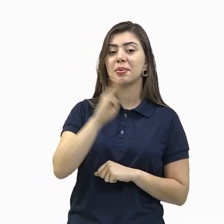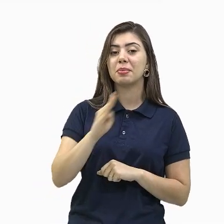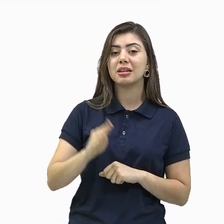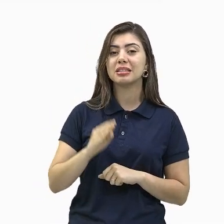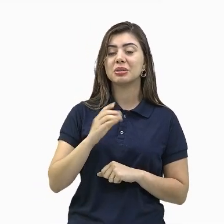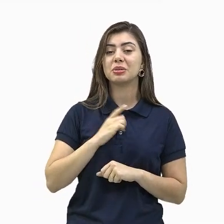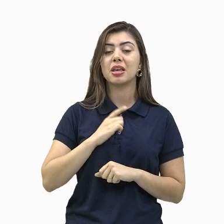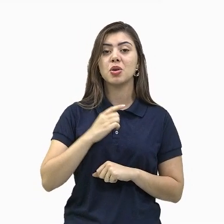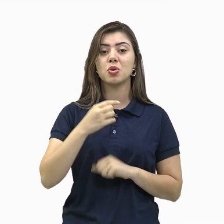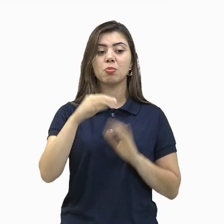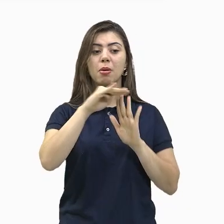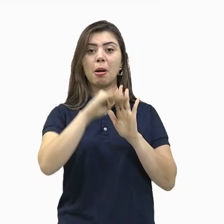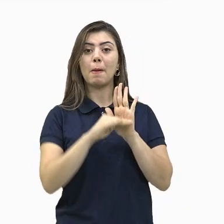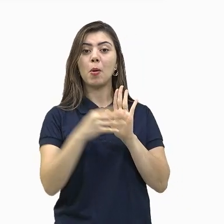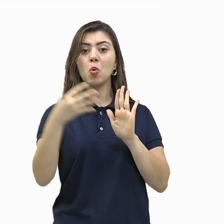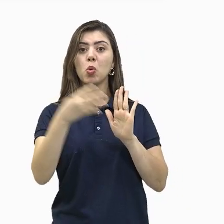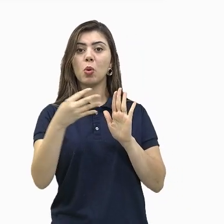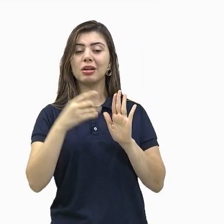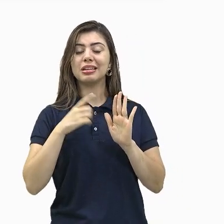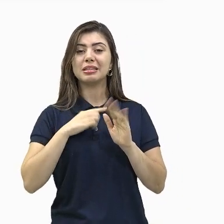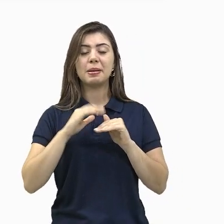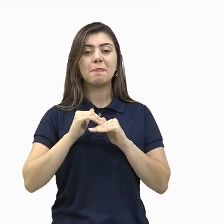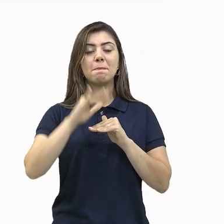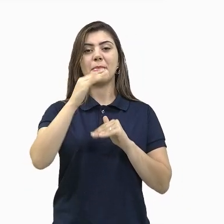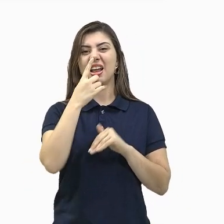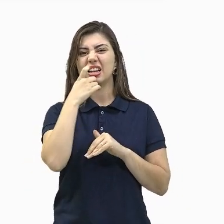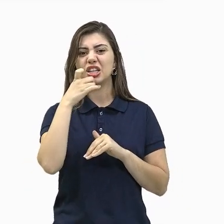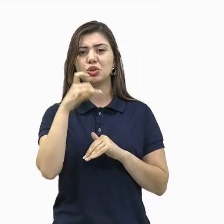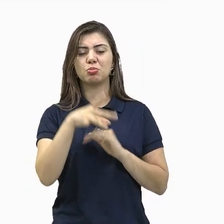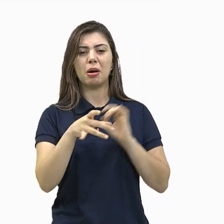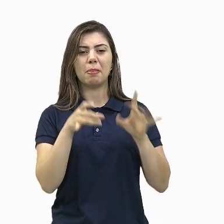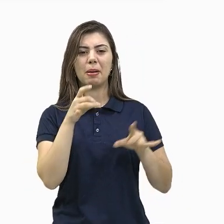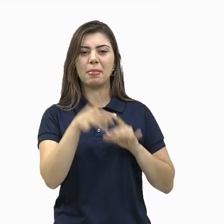lixo. São aí, então,